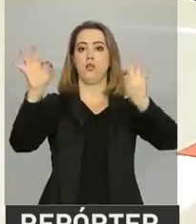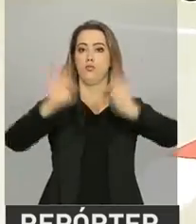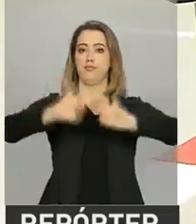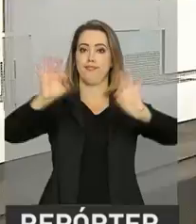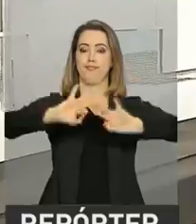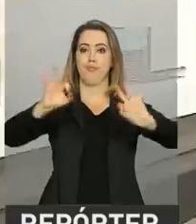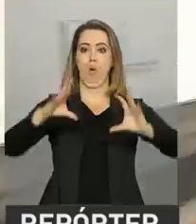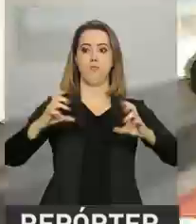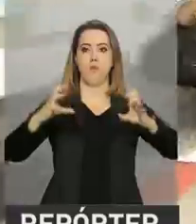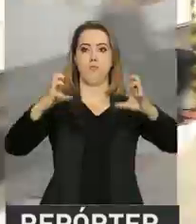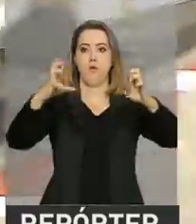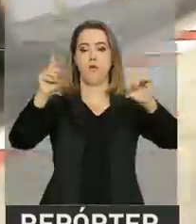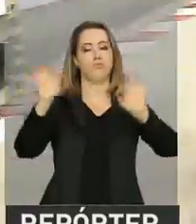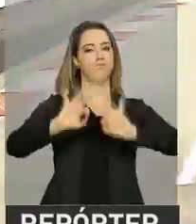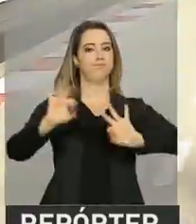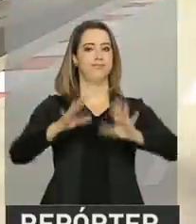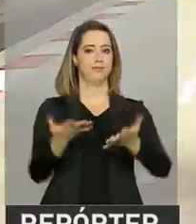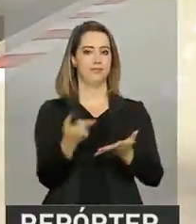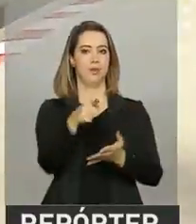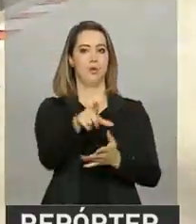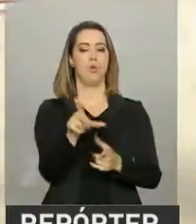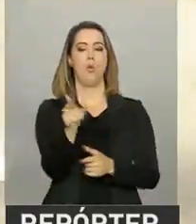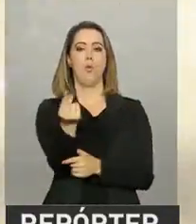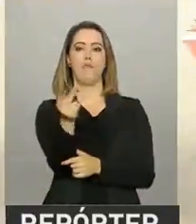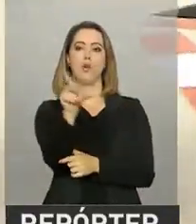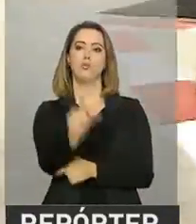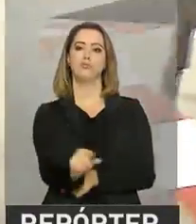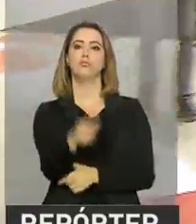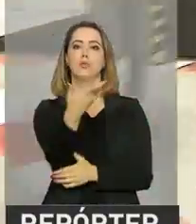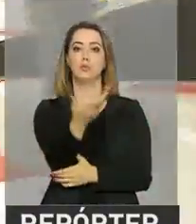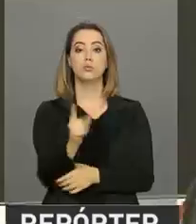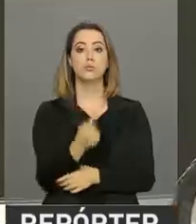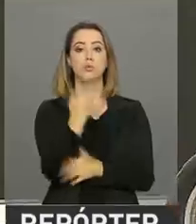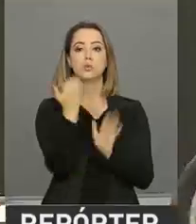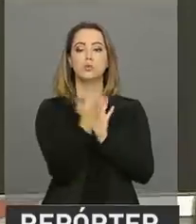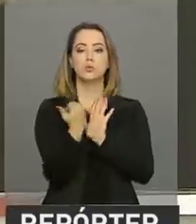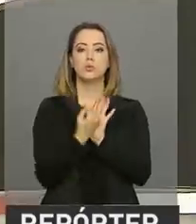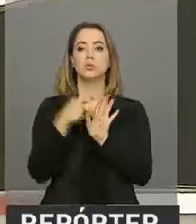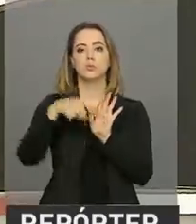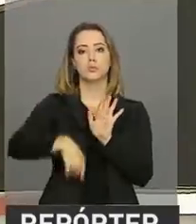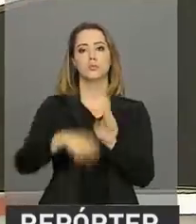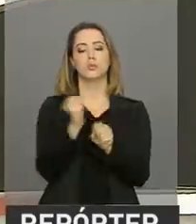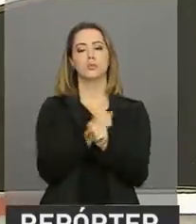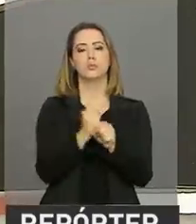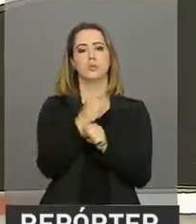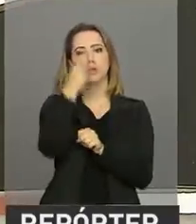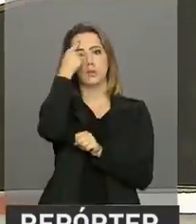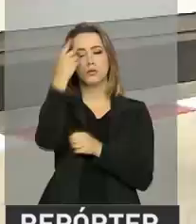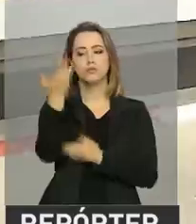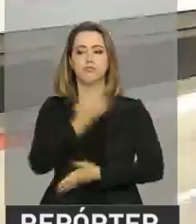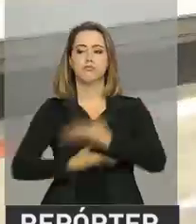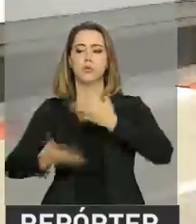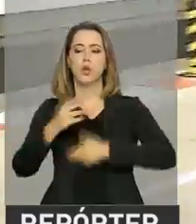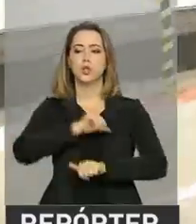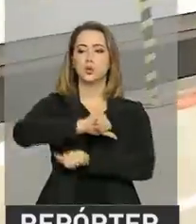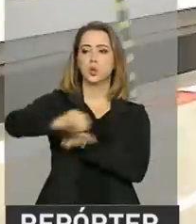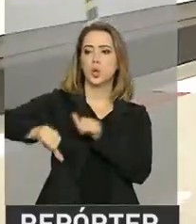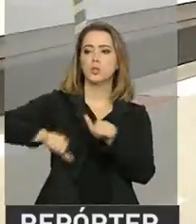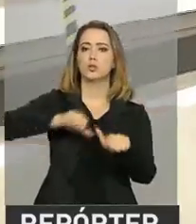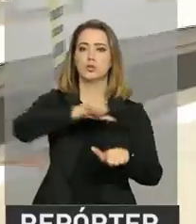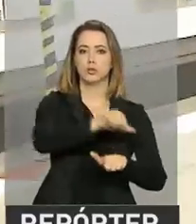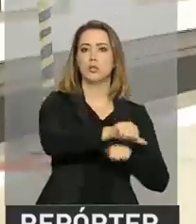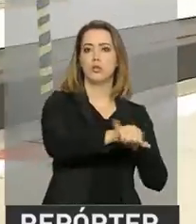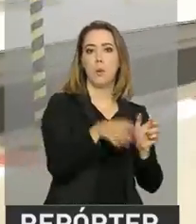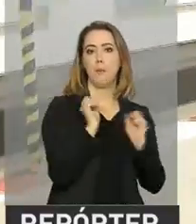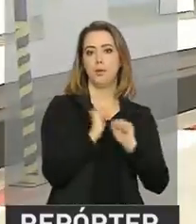muito baixo. Esse é um dos projetos da Olimpíada do Conhecimento deste ano. A ideia do veículo é ser compartilhado, como aquelas bicicletas